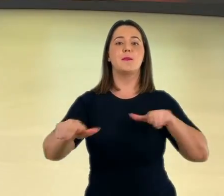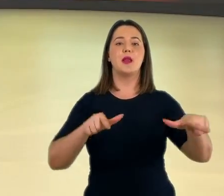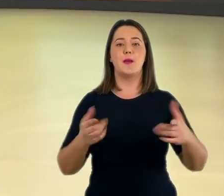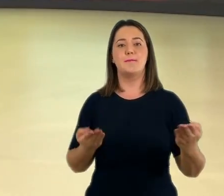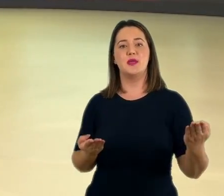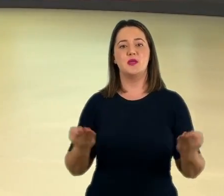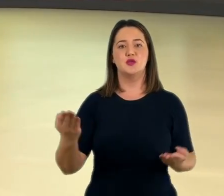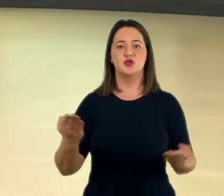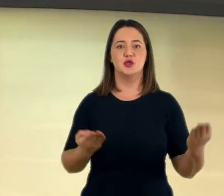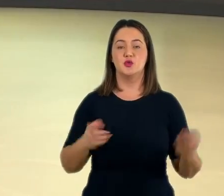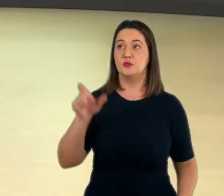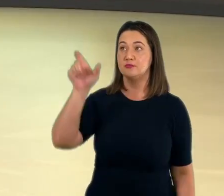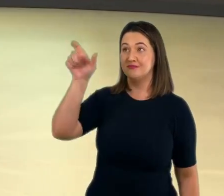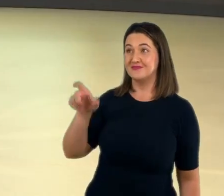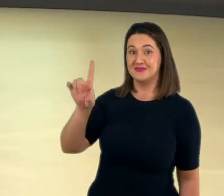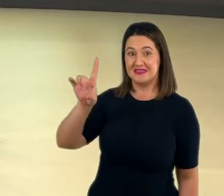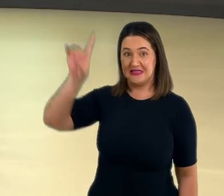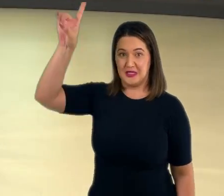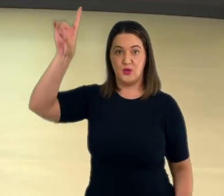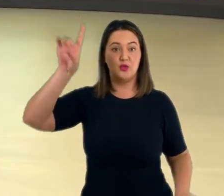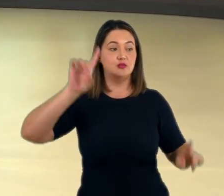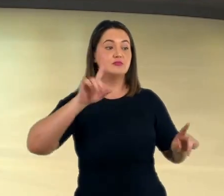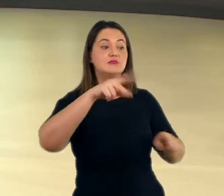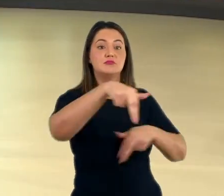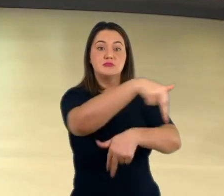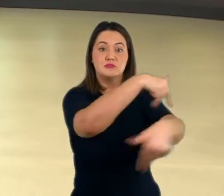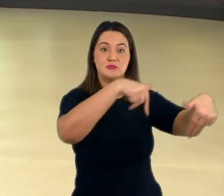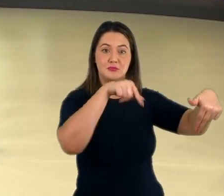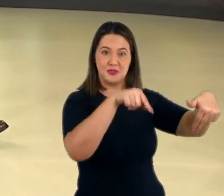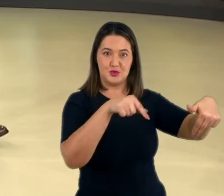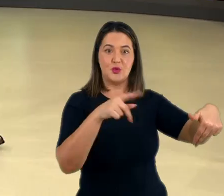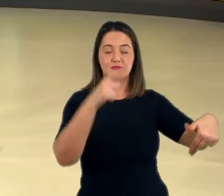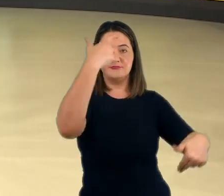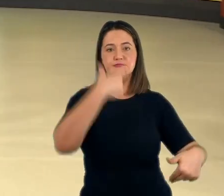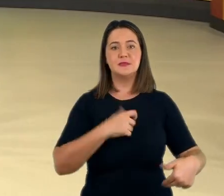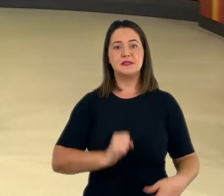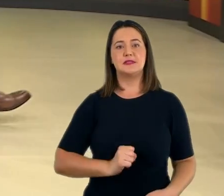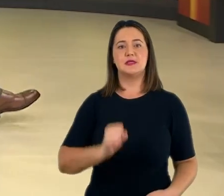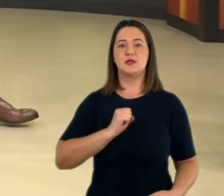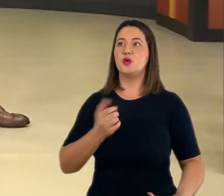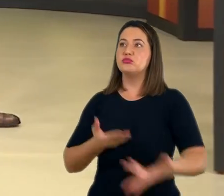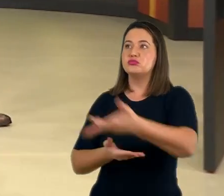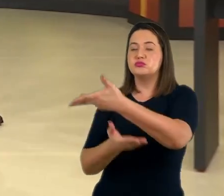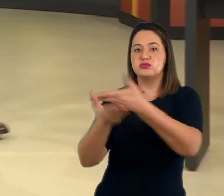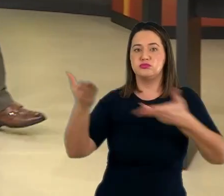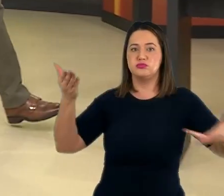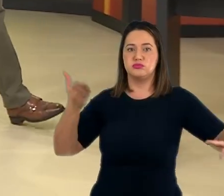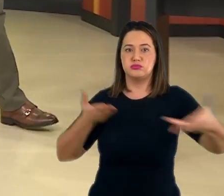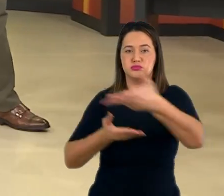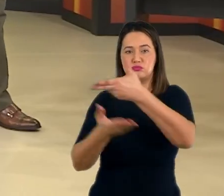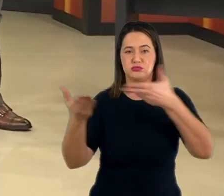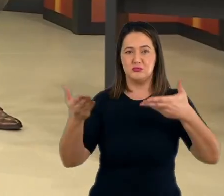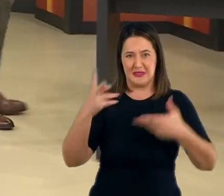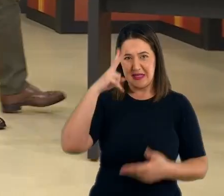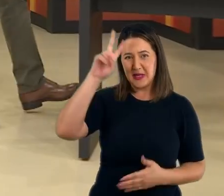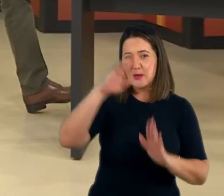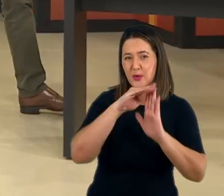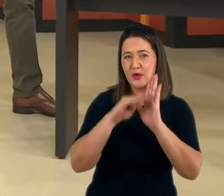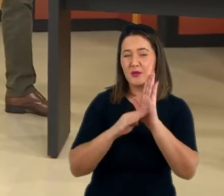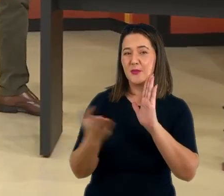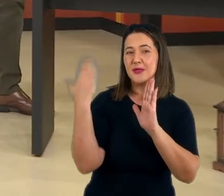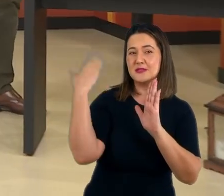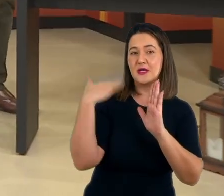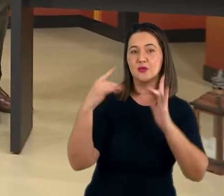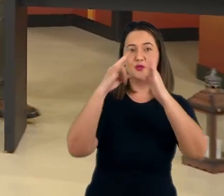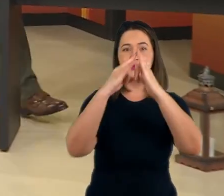um mediador entre os seres humanos e Deus. Você se lembra, nós mostramos uma maquete do santuário na semana passada.